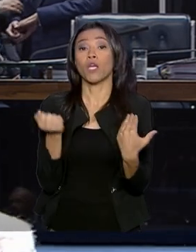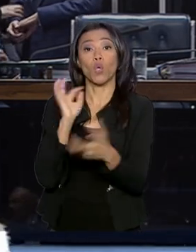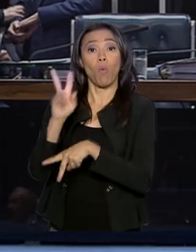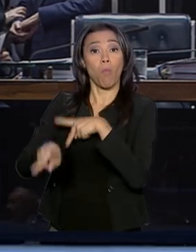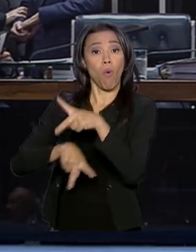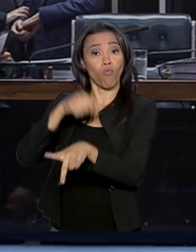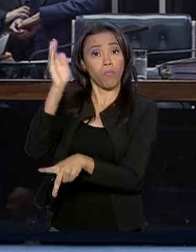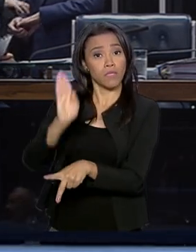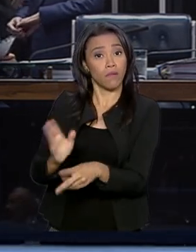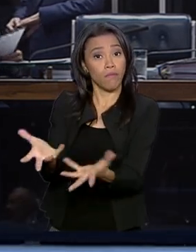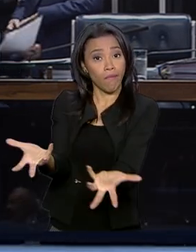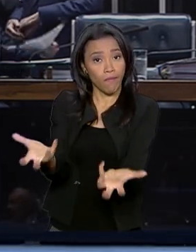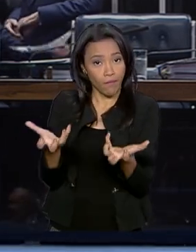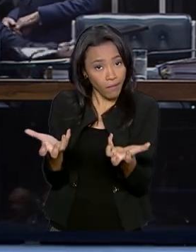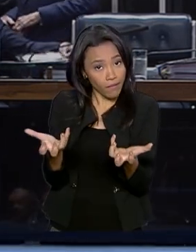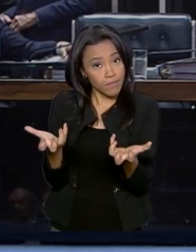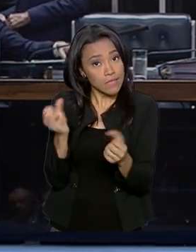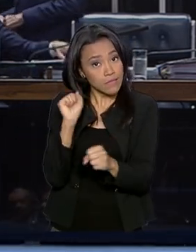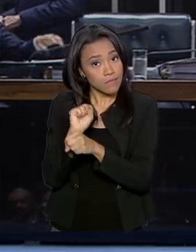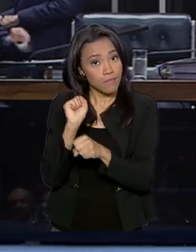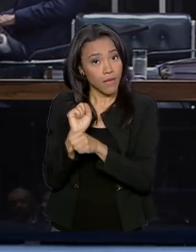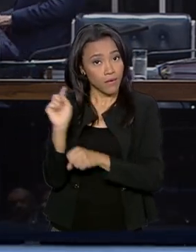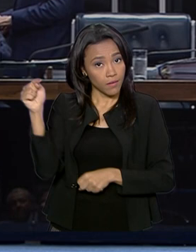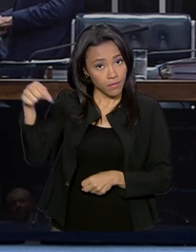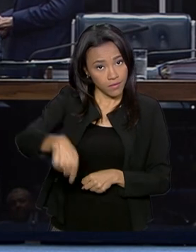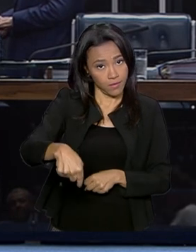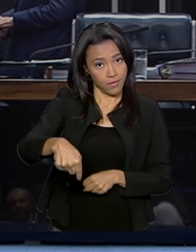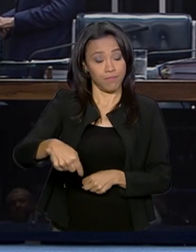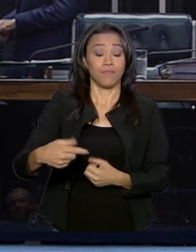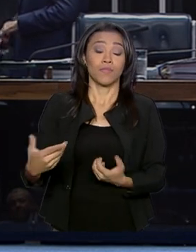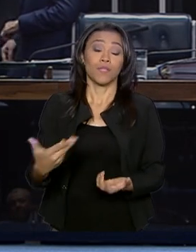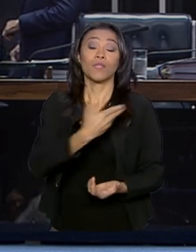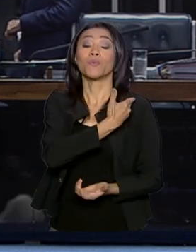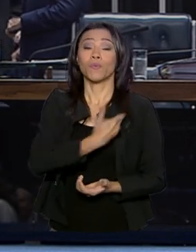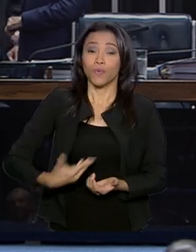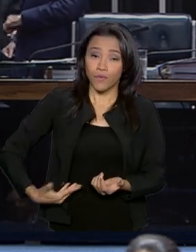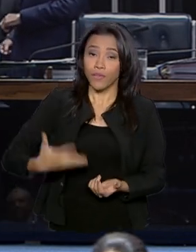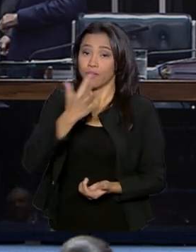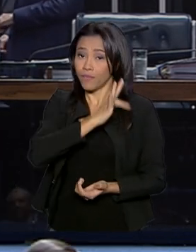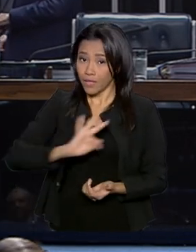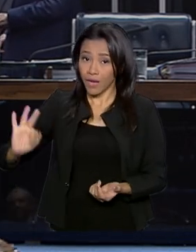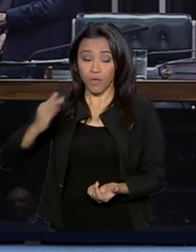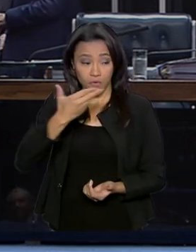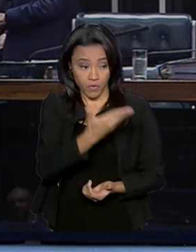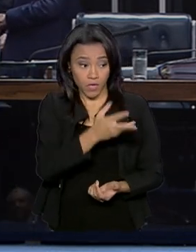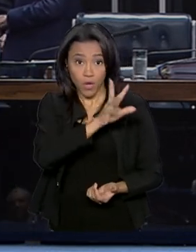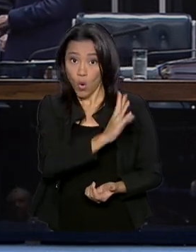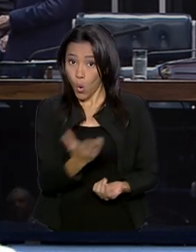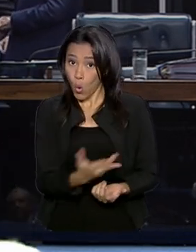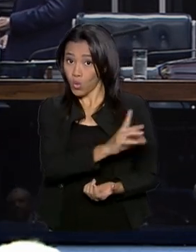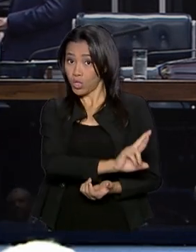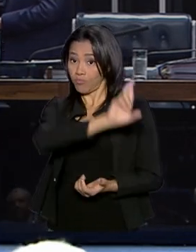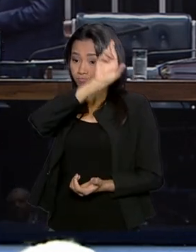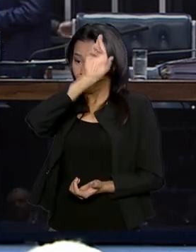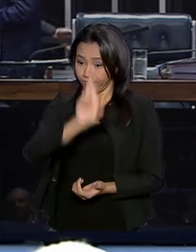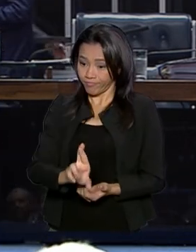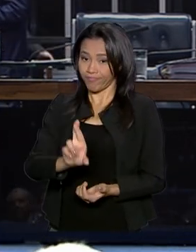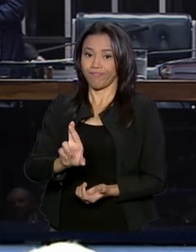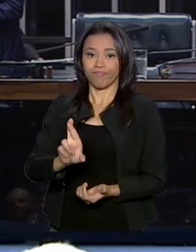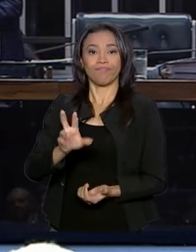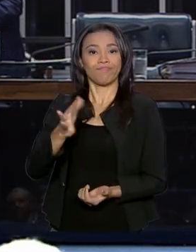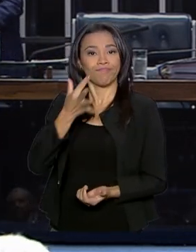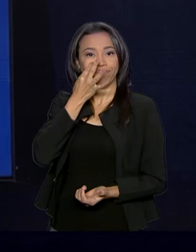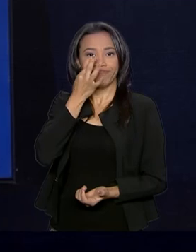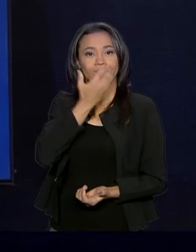esperam desta Casa, do governo federal que vossa excelência representa hoje aqui no Senado Federal como